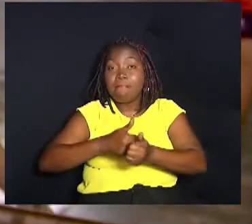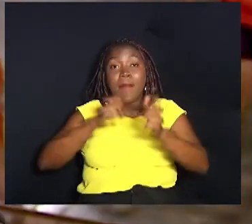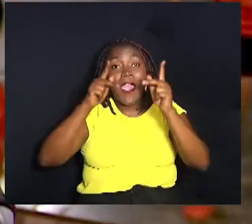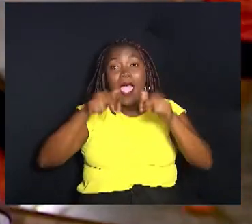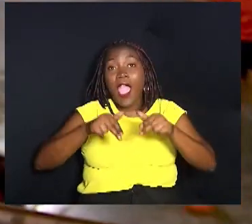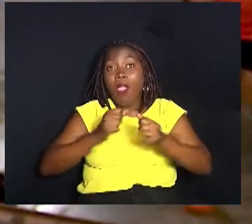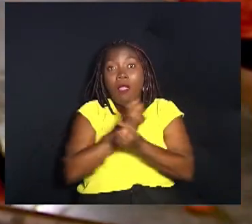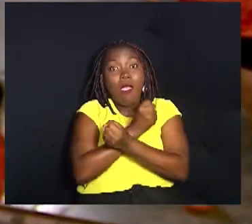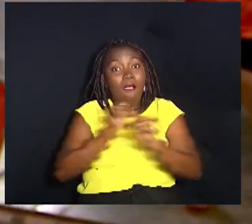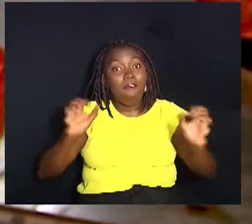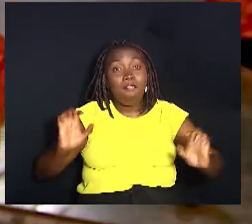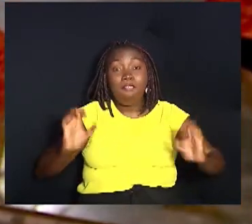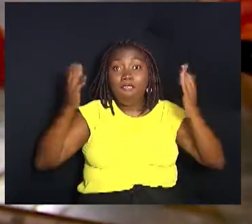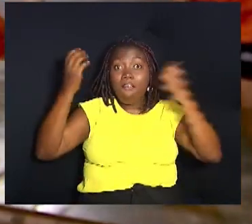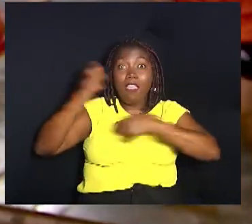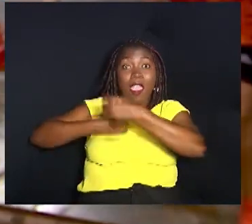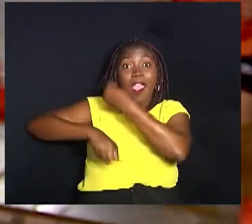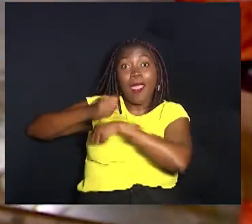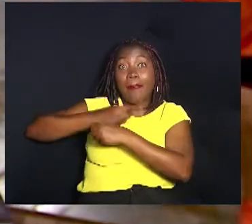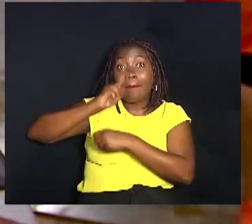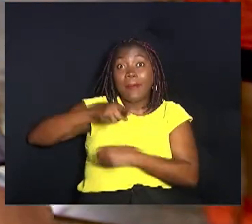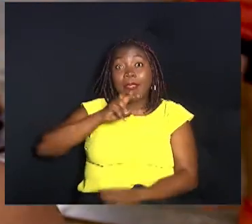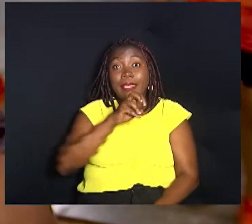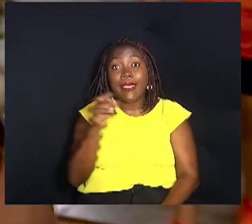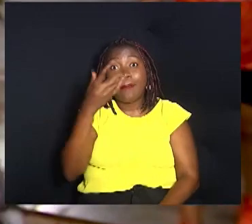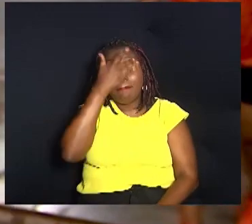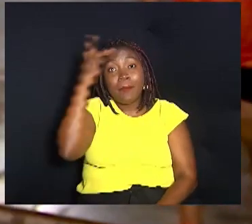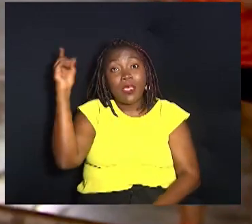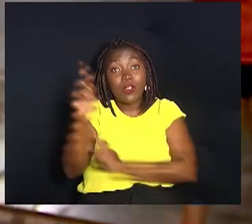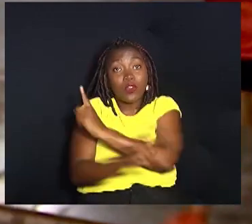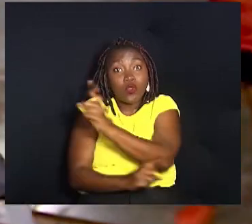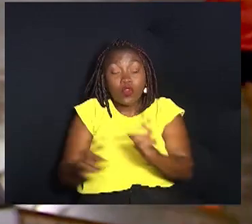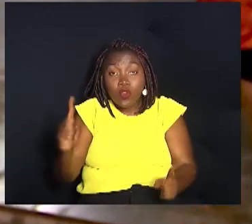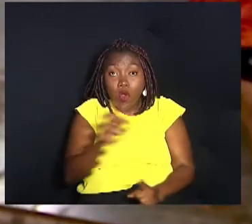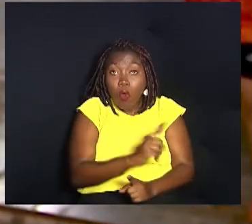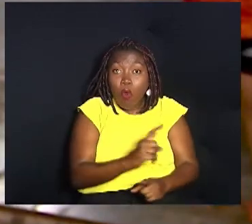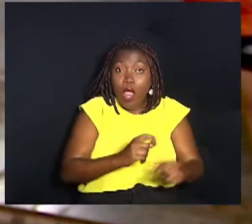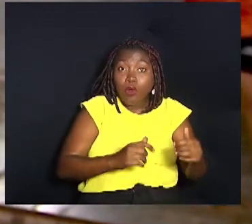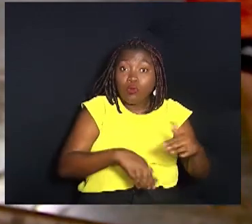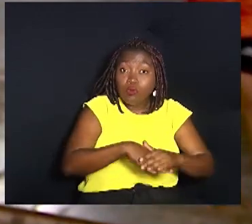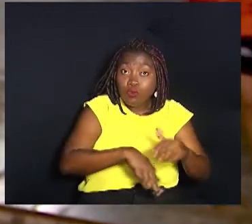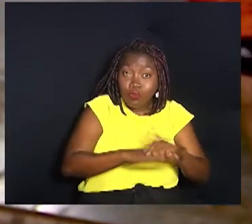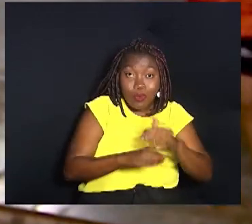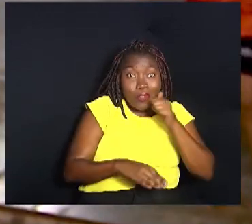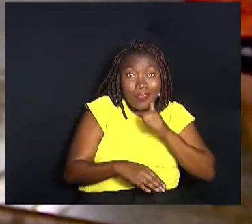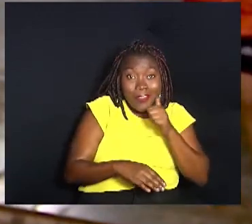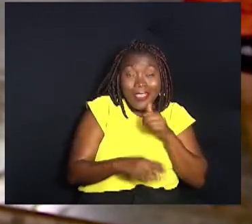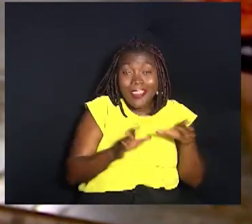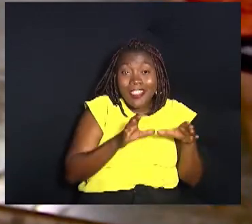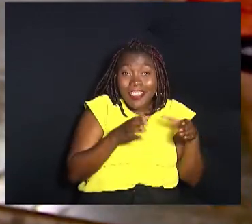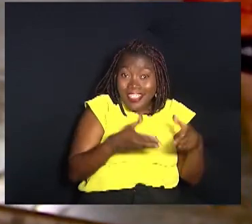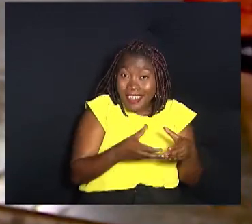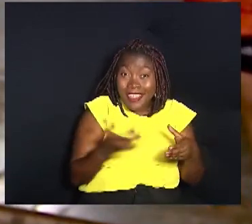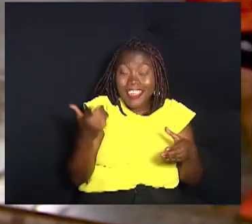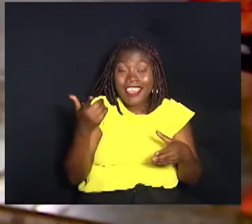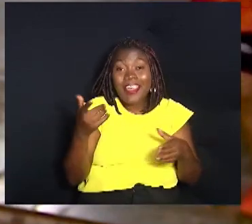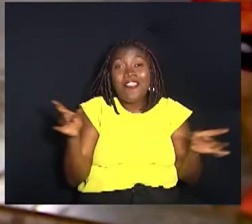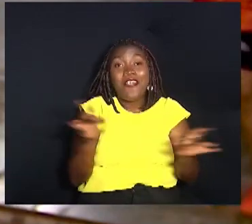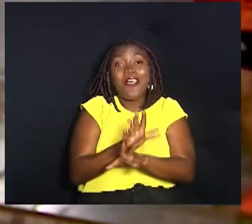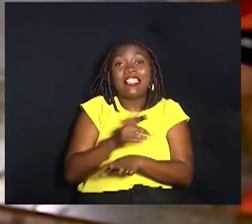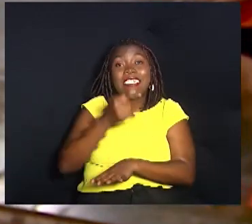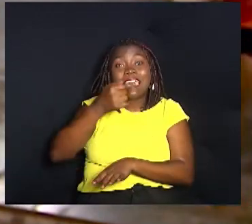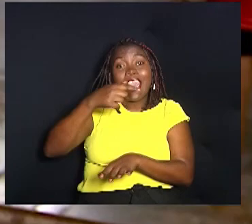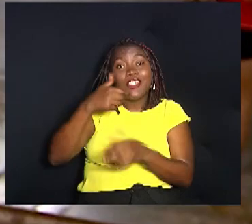colocar 1.500 pessoas para um jogo de futebol feminino de uma comunidade, né? A gente fechou 7 ônibus aqui, foi